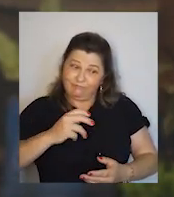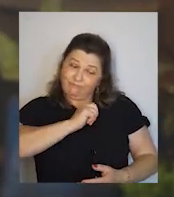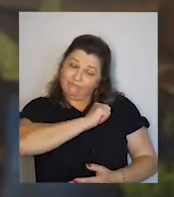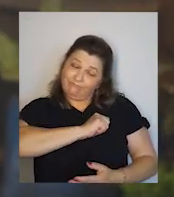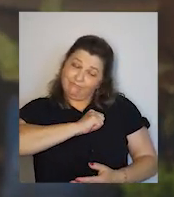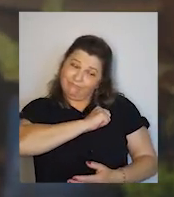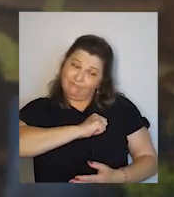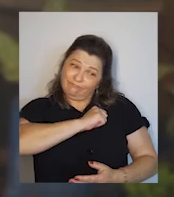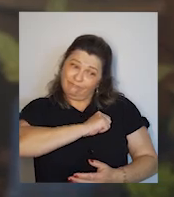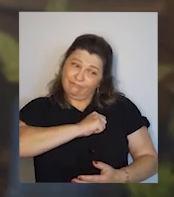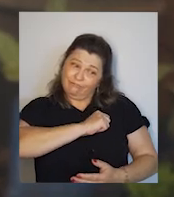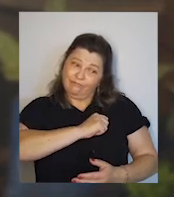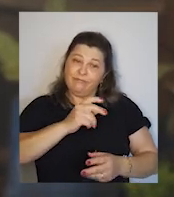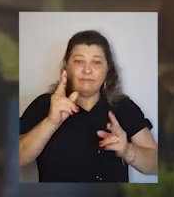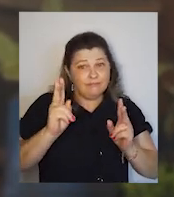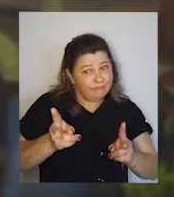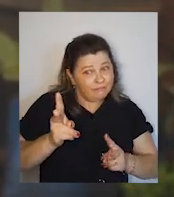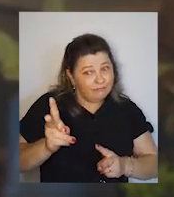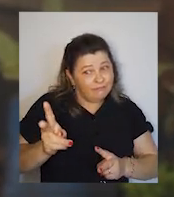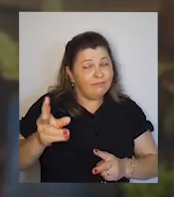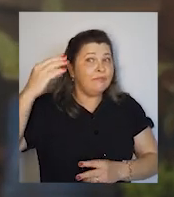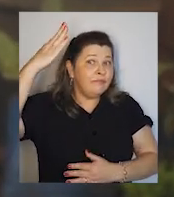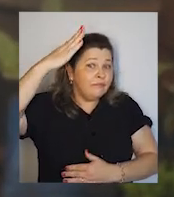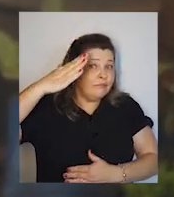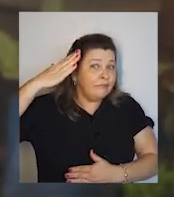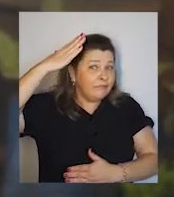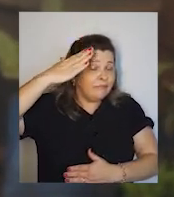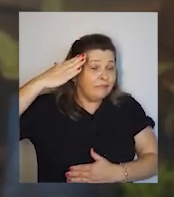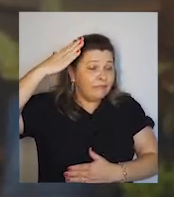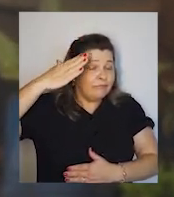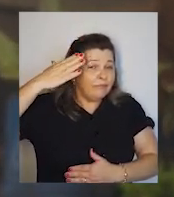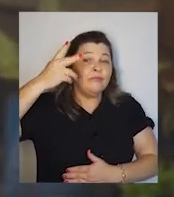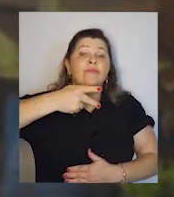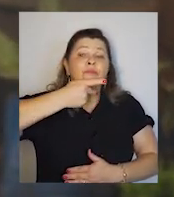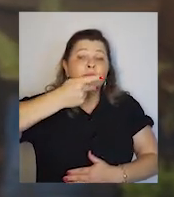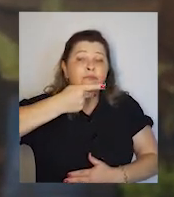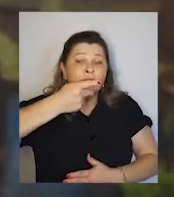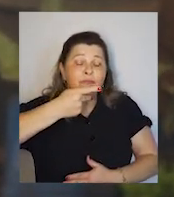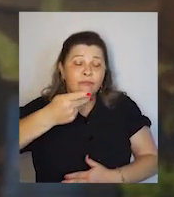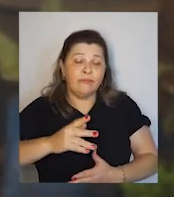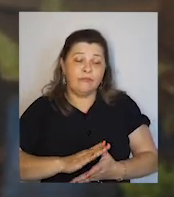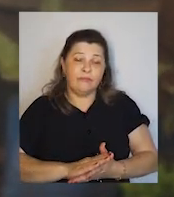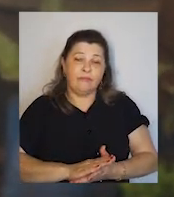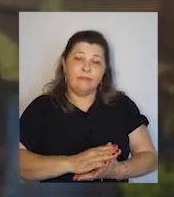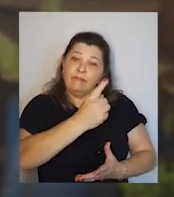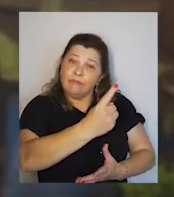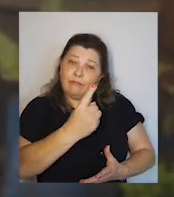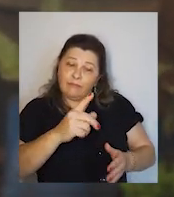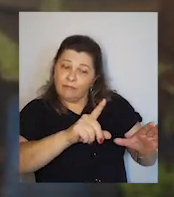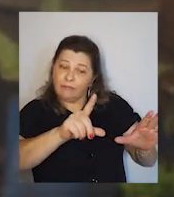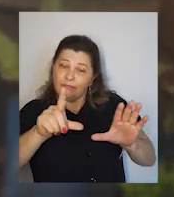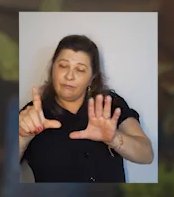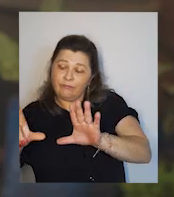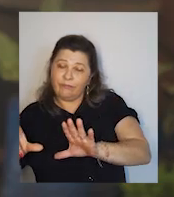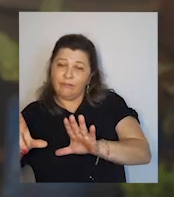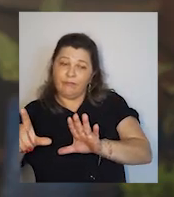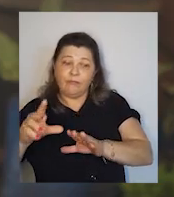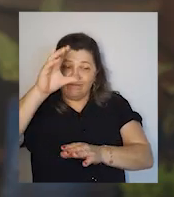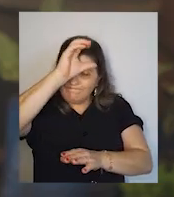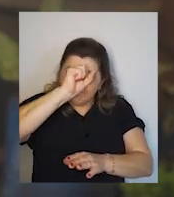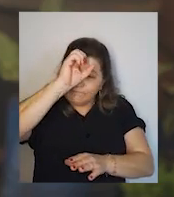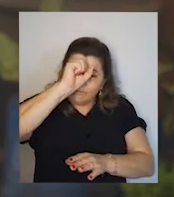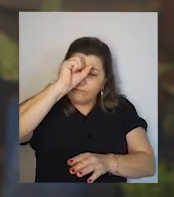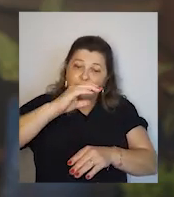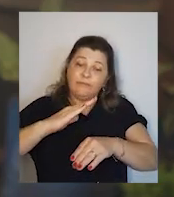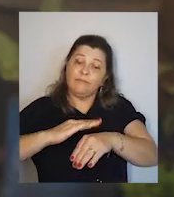né? Sempre tem um palestrante que vem palestrar, né? E cada semana a gente aprende